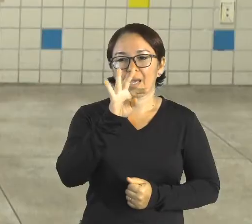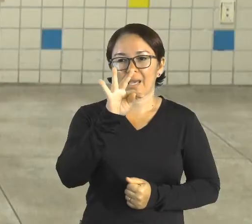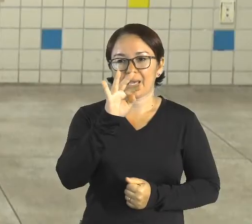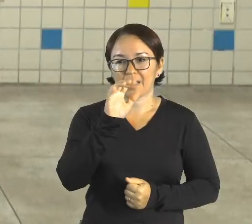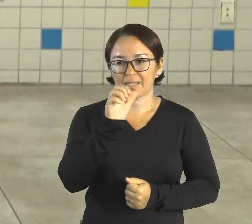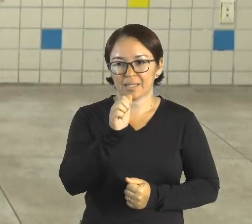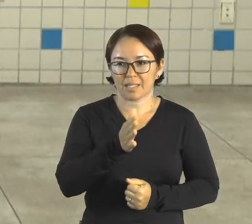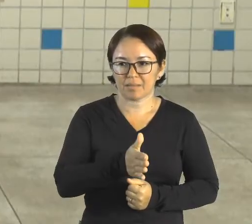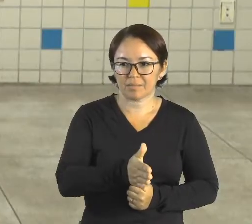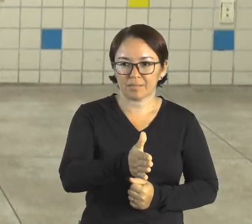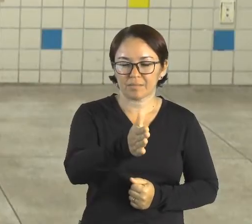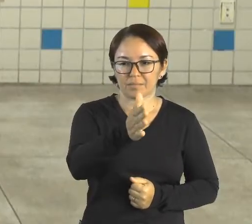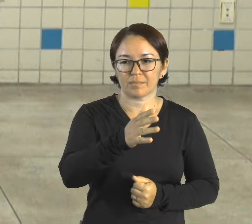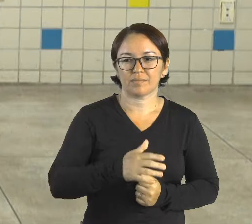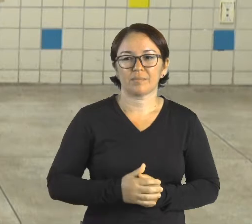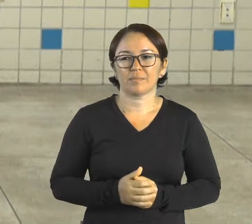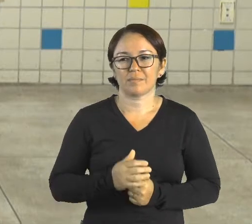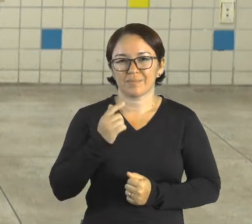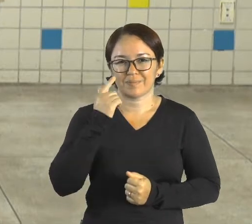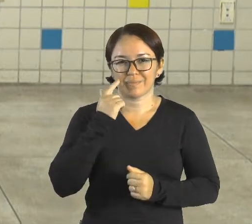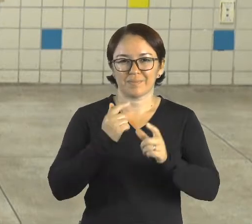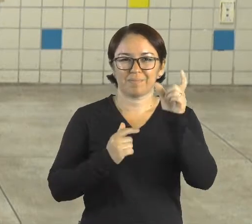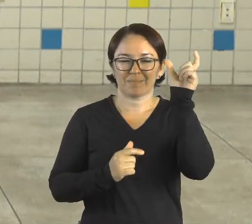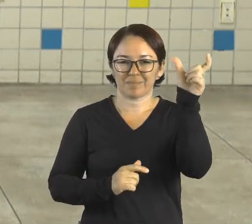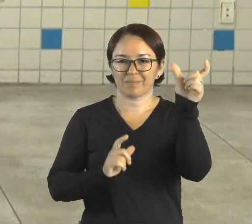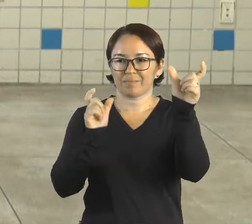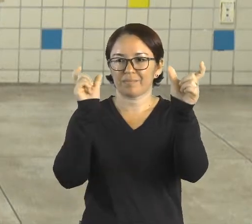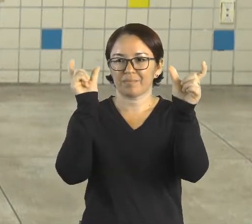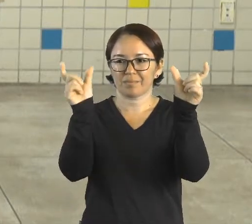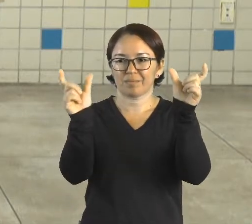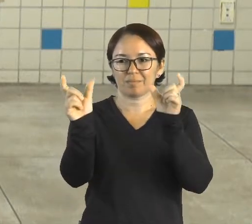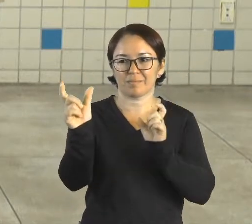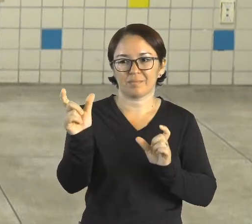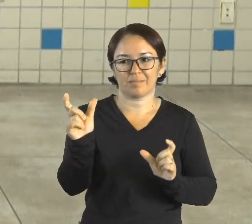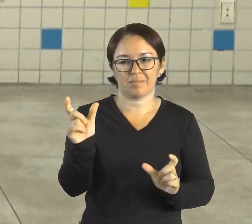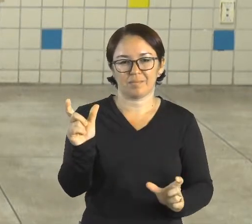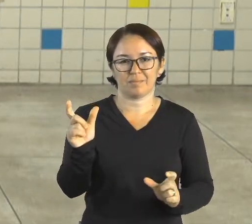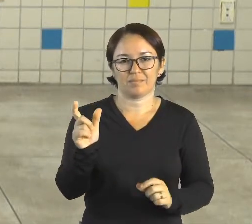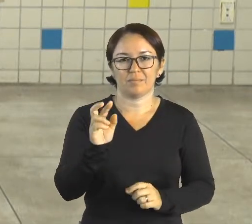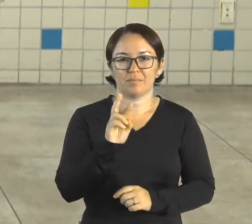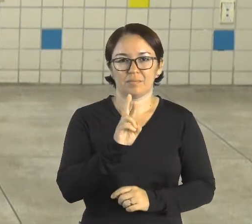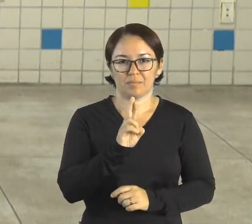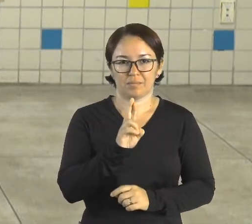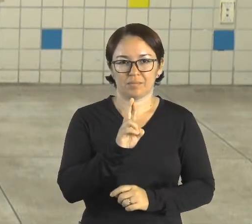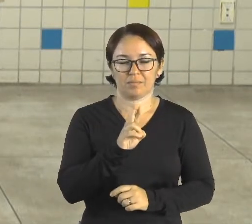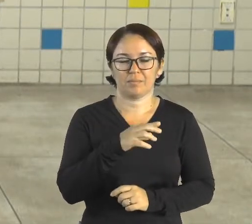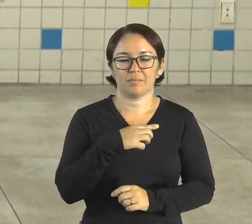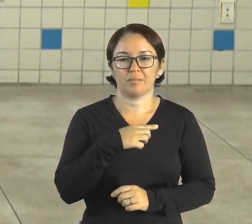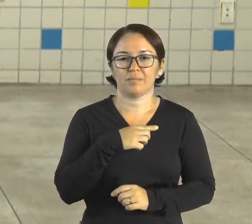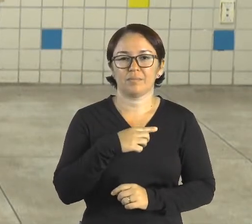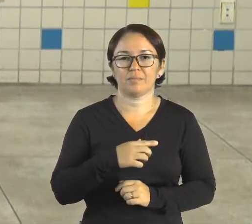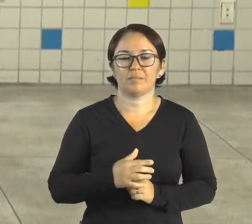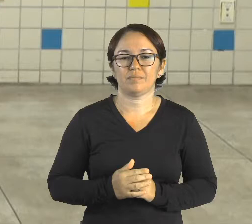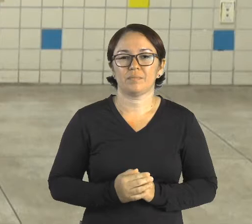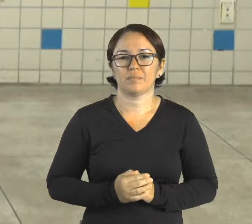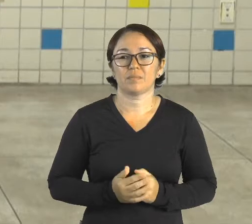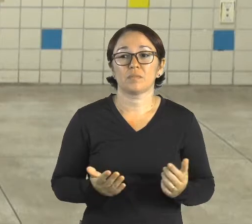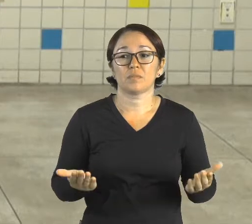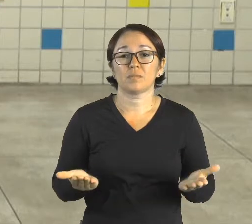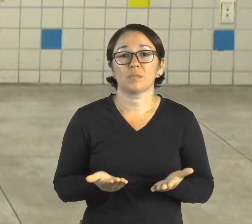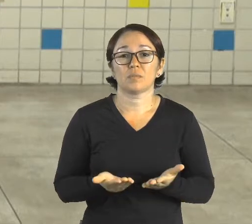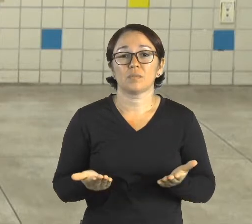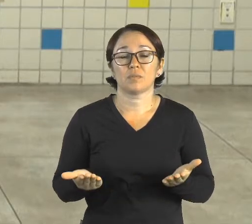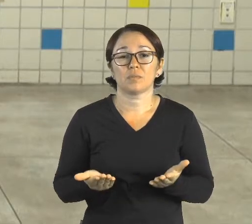cara, que está fraquinho, e o R da palavra R, só que ele está dobrado, certo? E hoje nós vamos